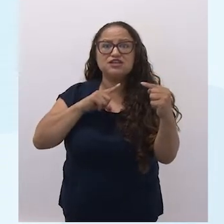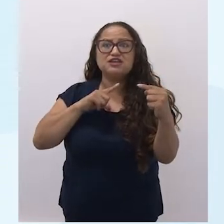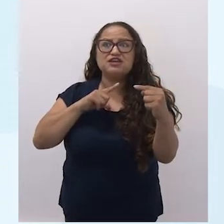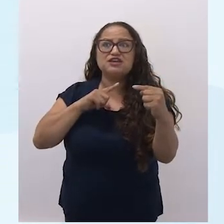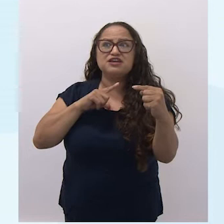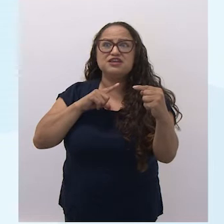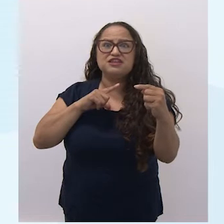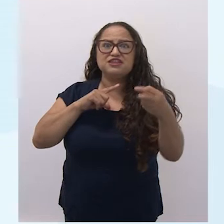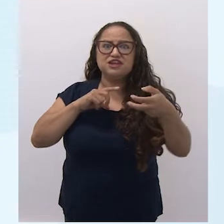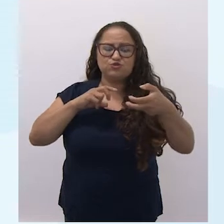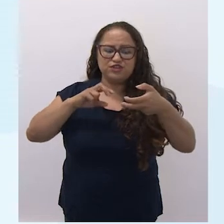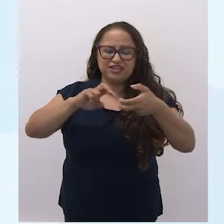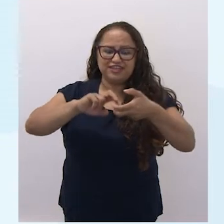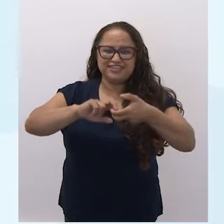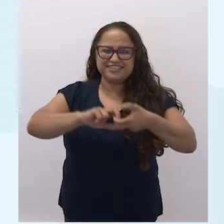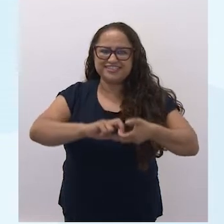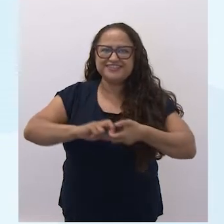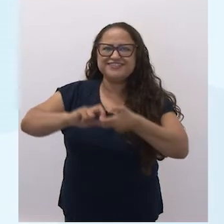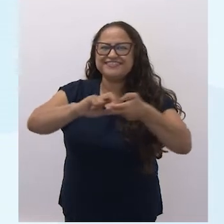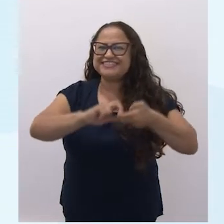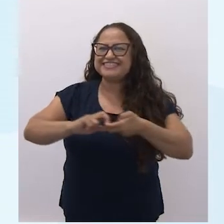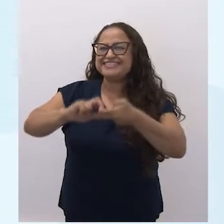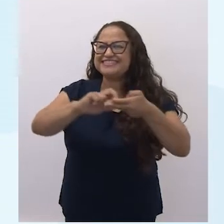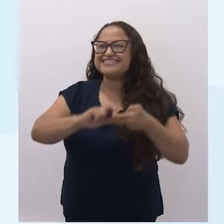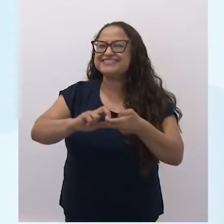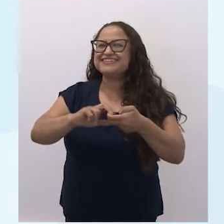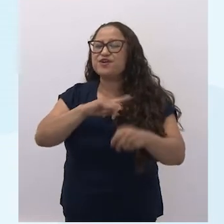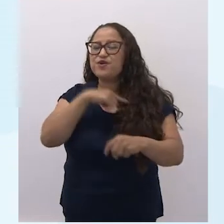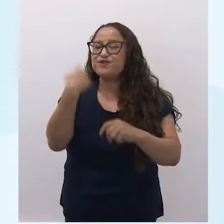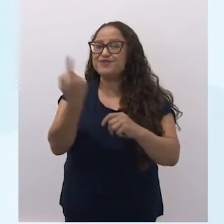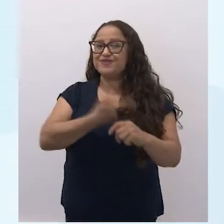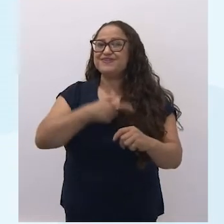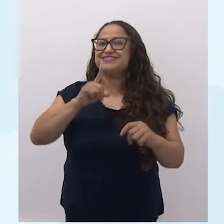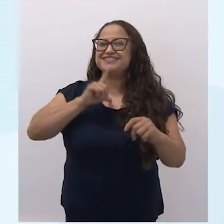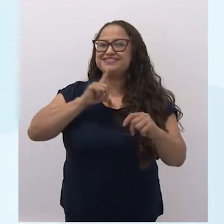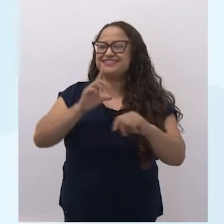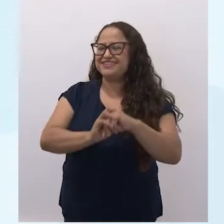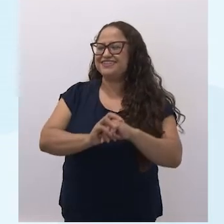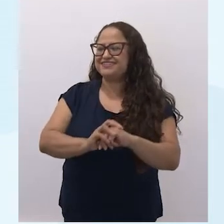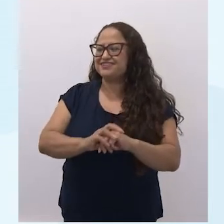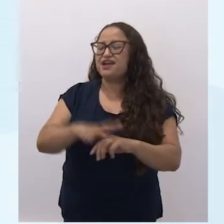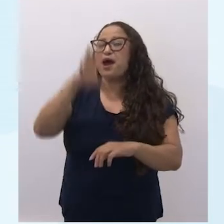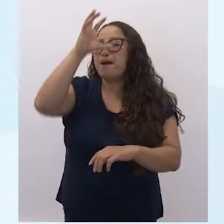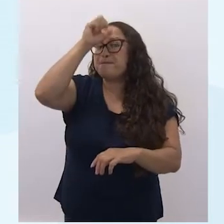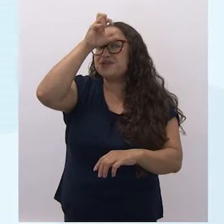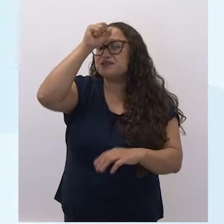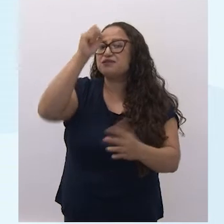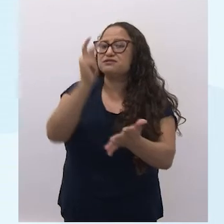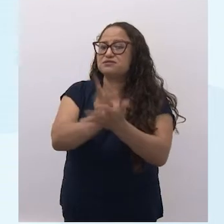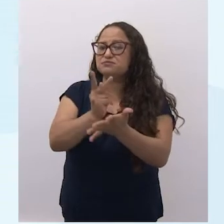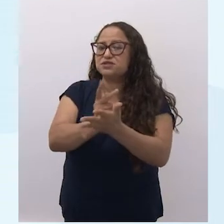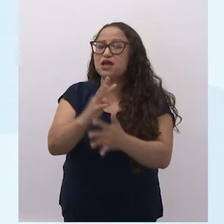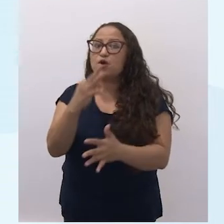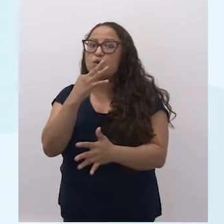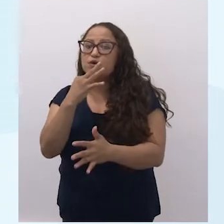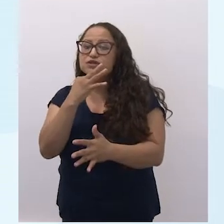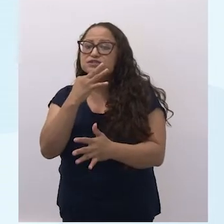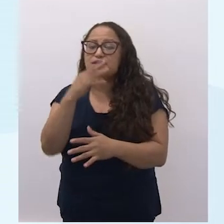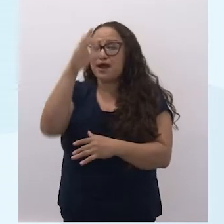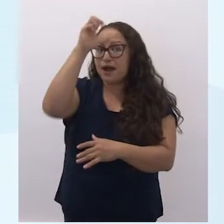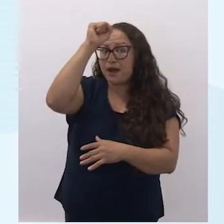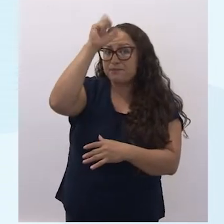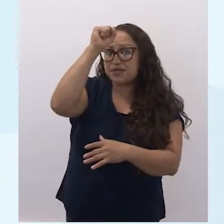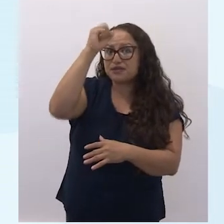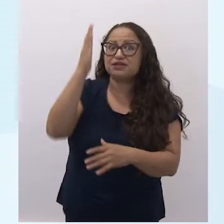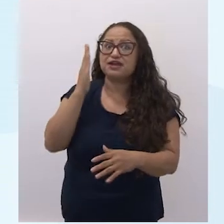mente na hora de pensar o desenvolvimento integral dos estudantes. O aprender a aprender, o aprender a conhecer, o aprender